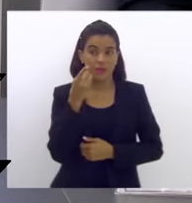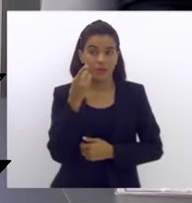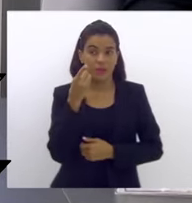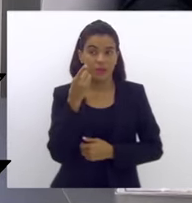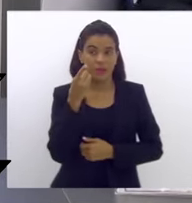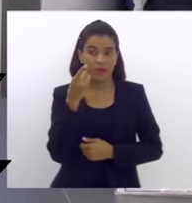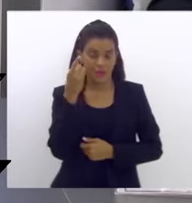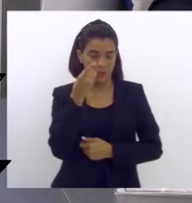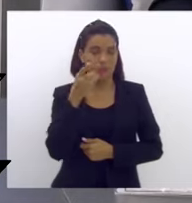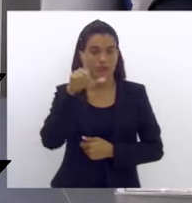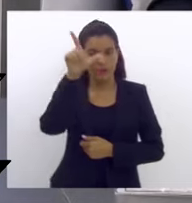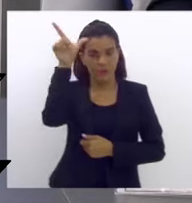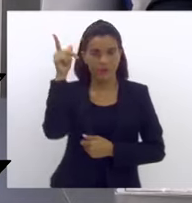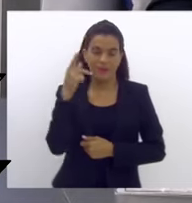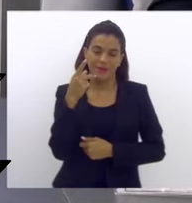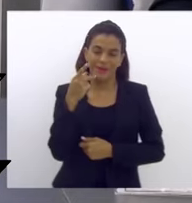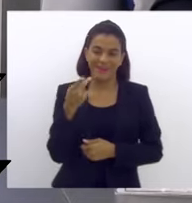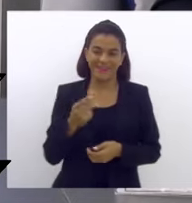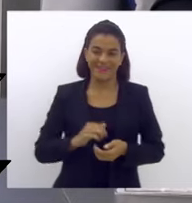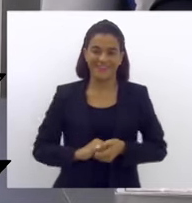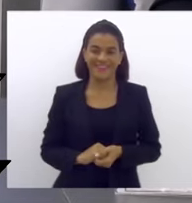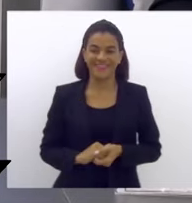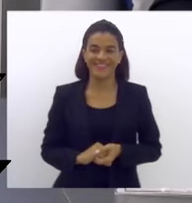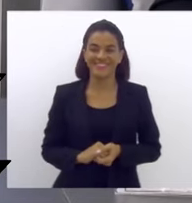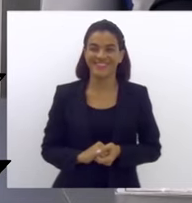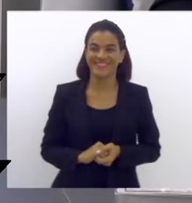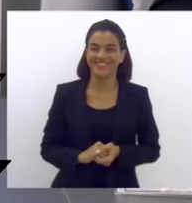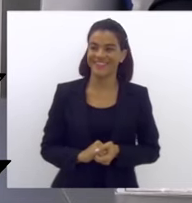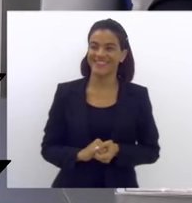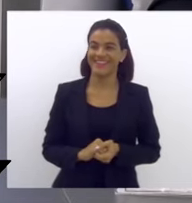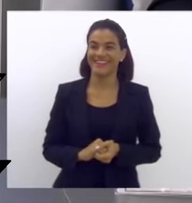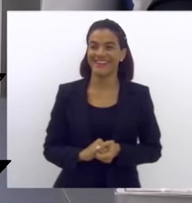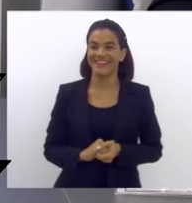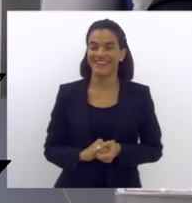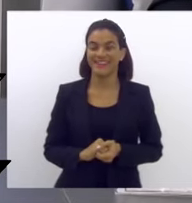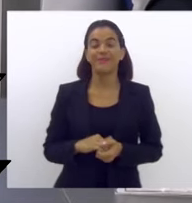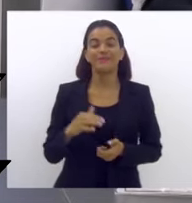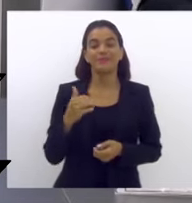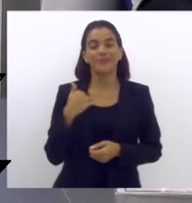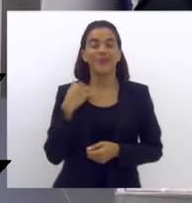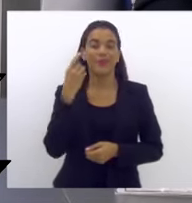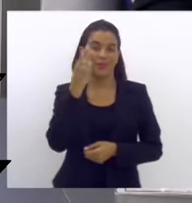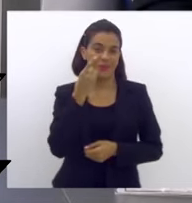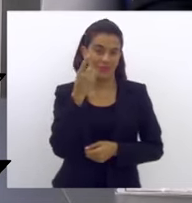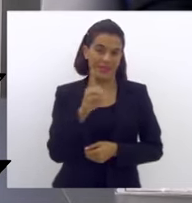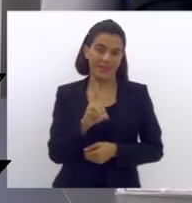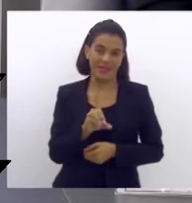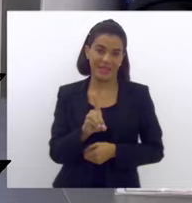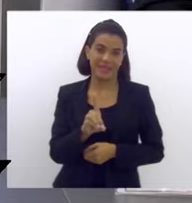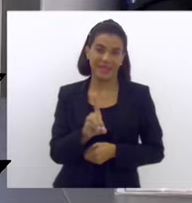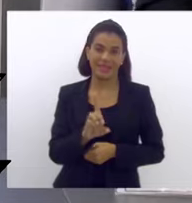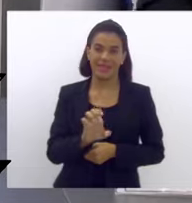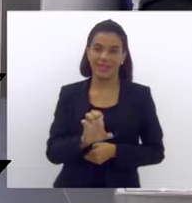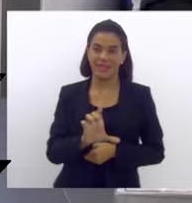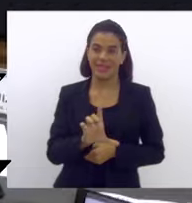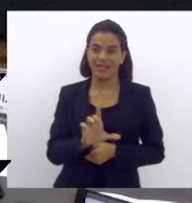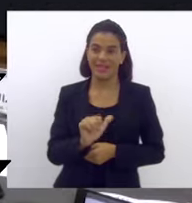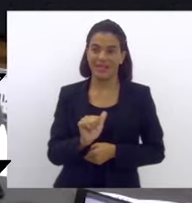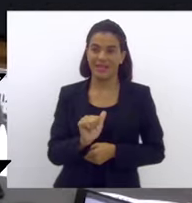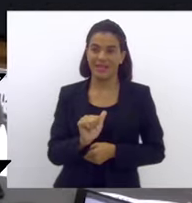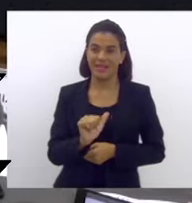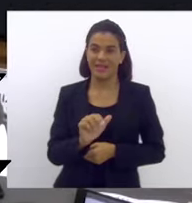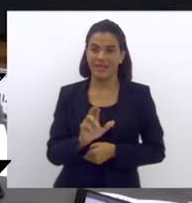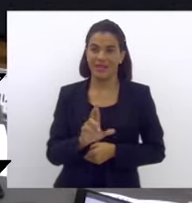Paulo Deputado Luis Paulo Presidente eu entre nós Deputado delaro fiquei